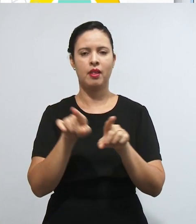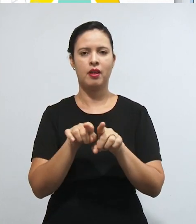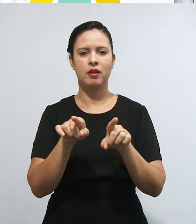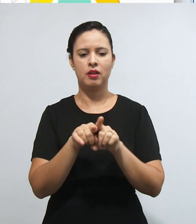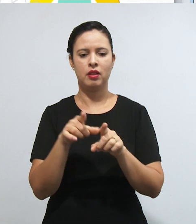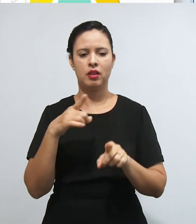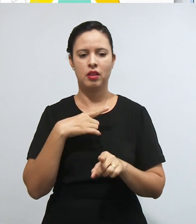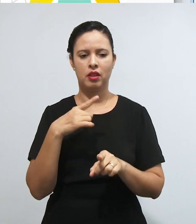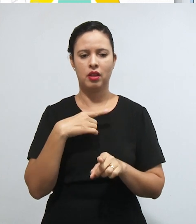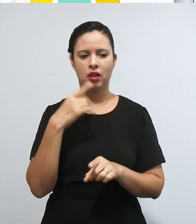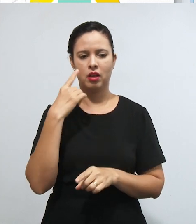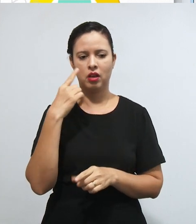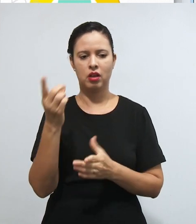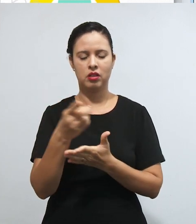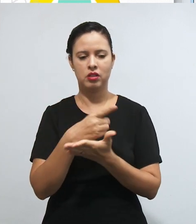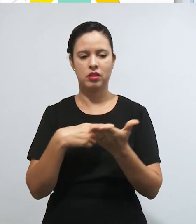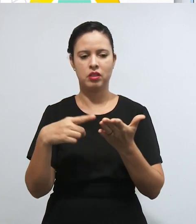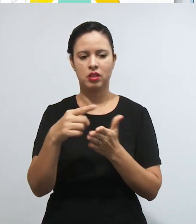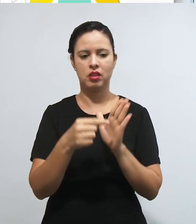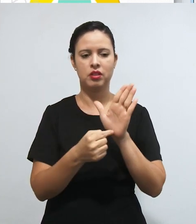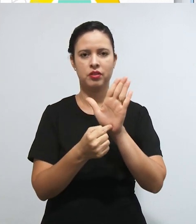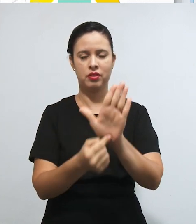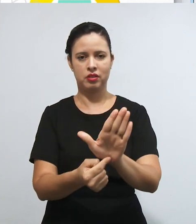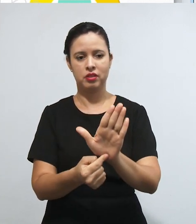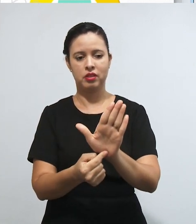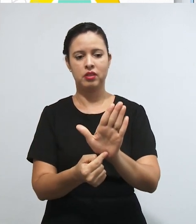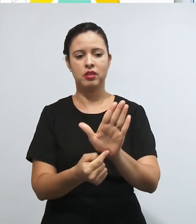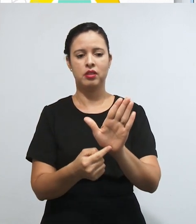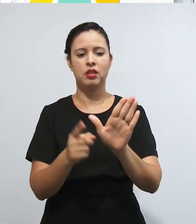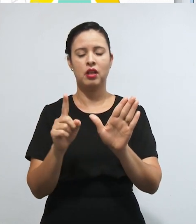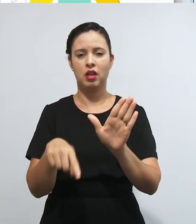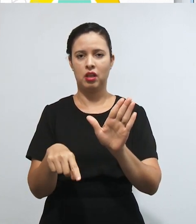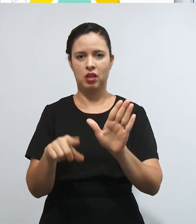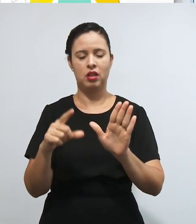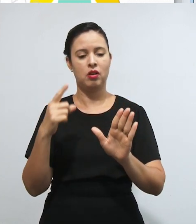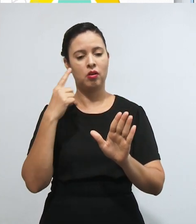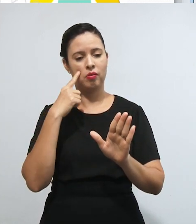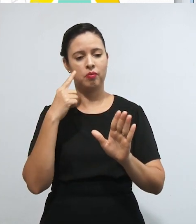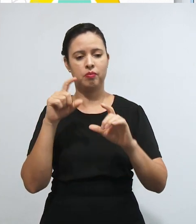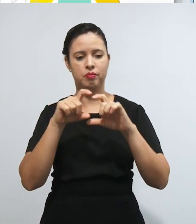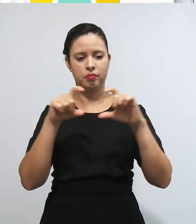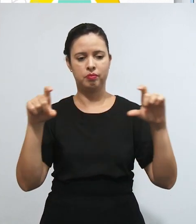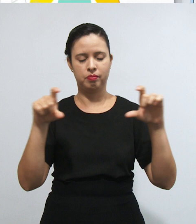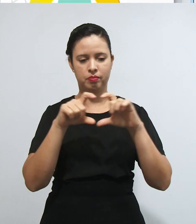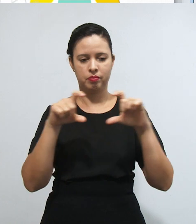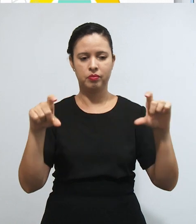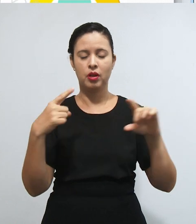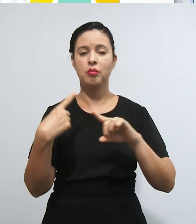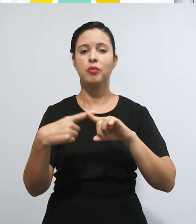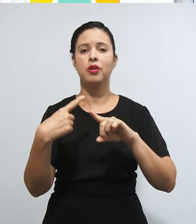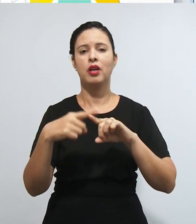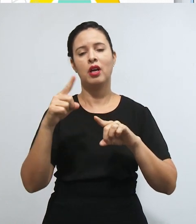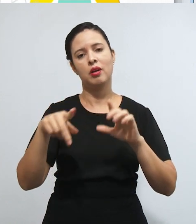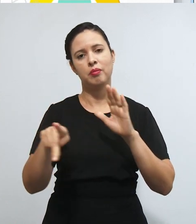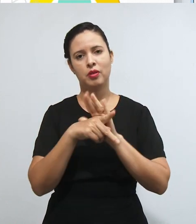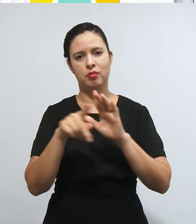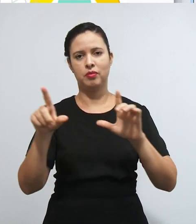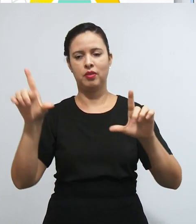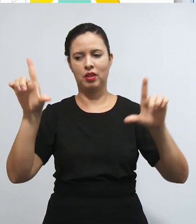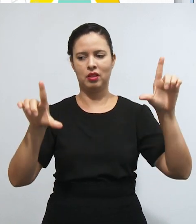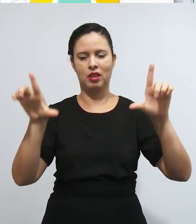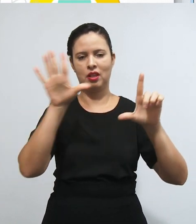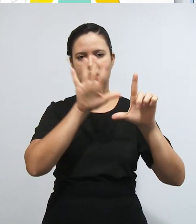Tem aqui nesse cantinho do design a questão da orientação, né? Normalmente é no modo paisagem, tá? Que a gente apresenta por conta do formato das telas,